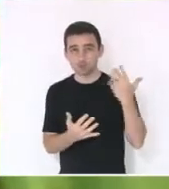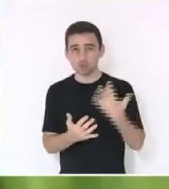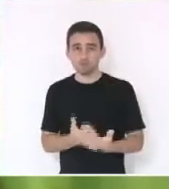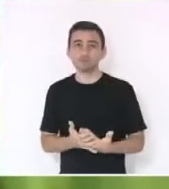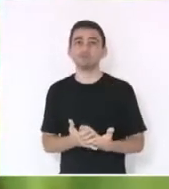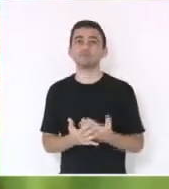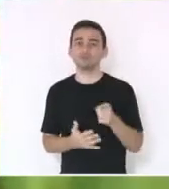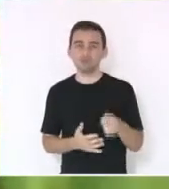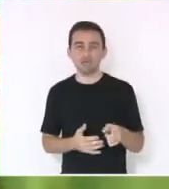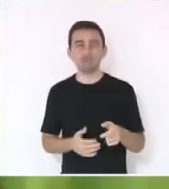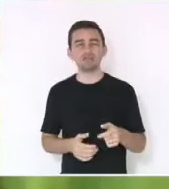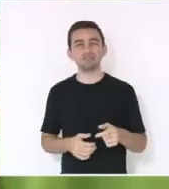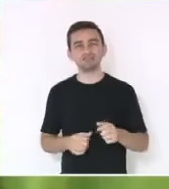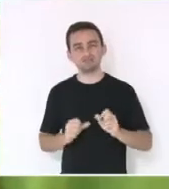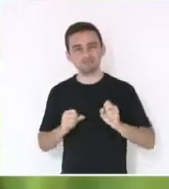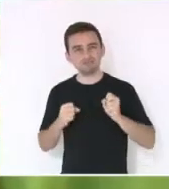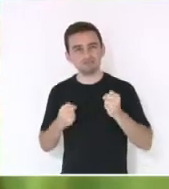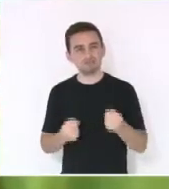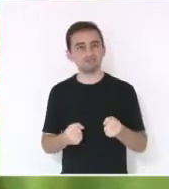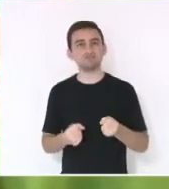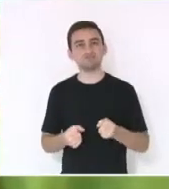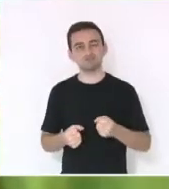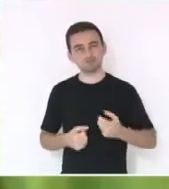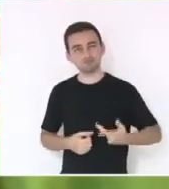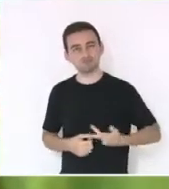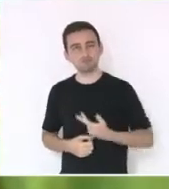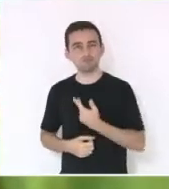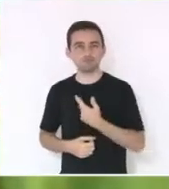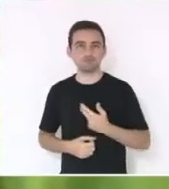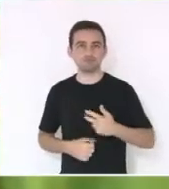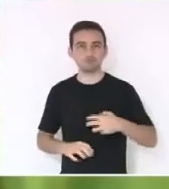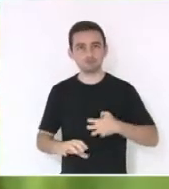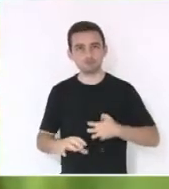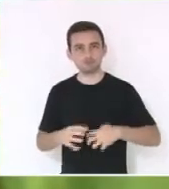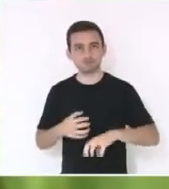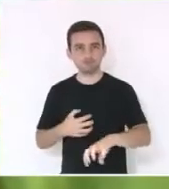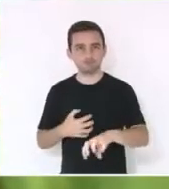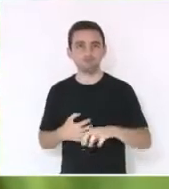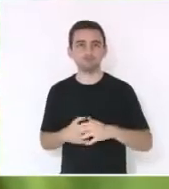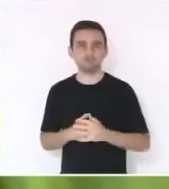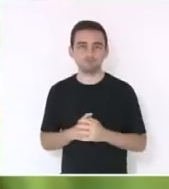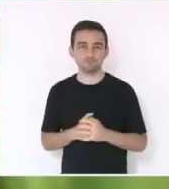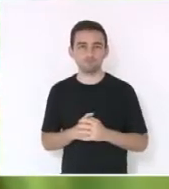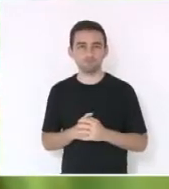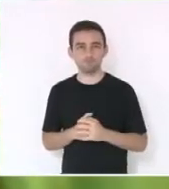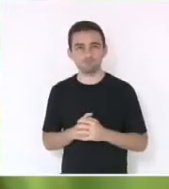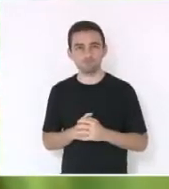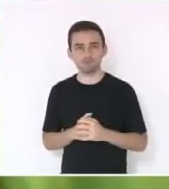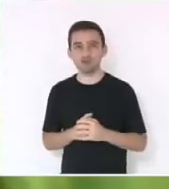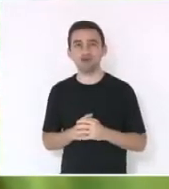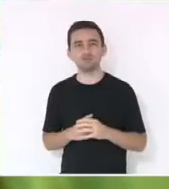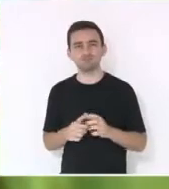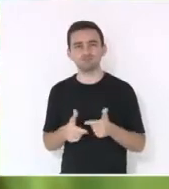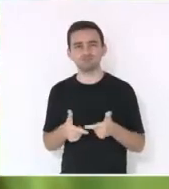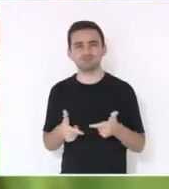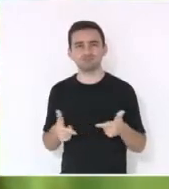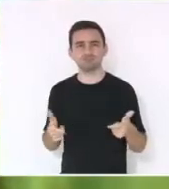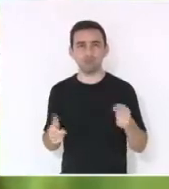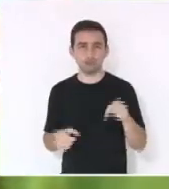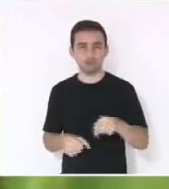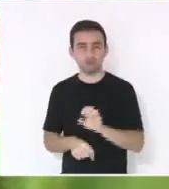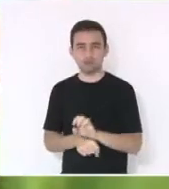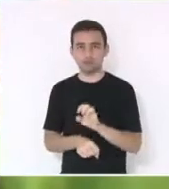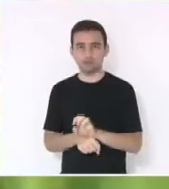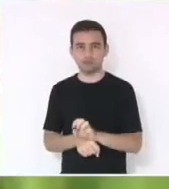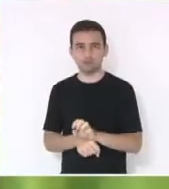aos transplantados no estado de Santa Catarina. Um crescimento muito grande no nosso estado,